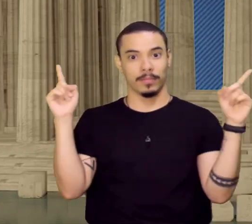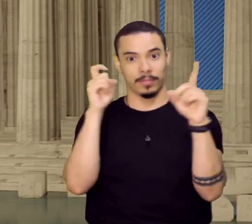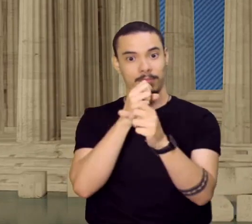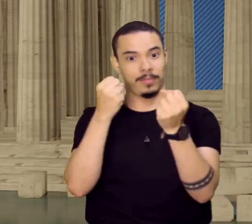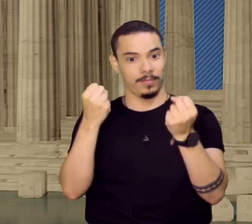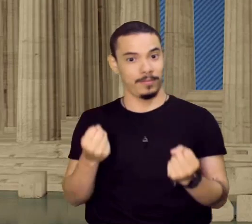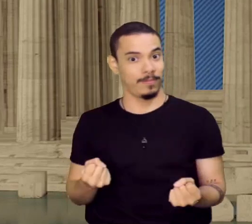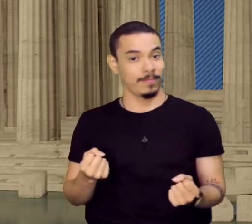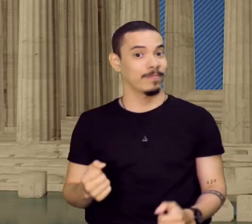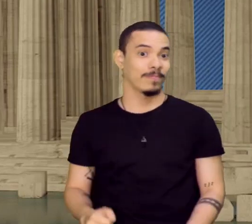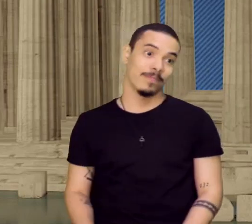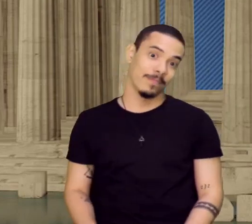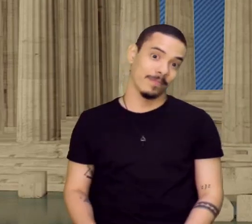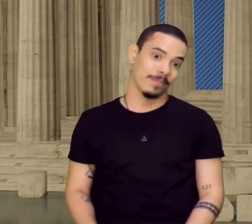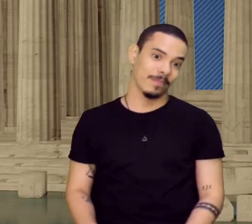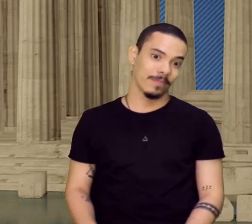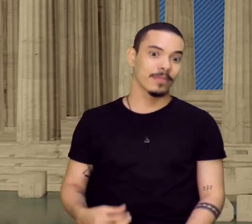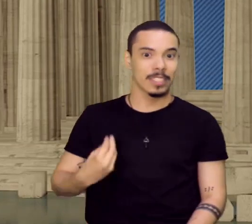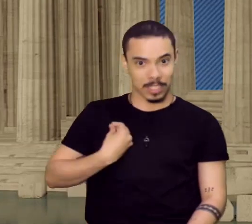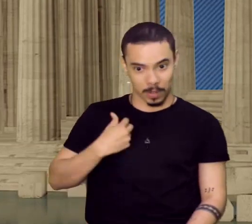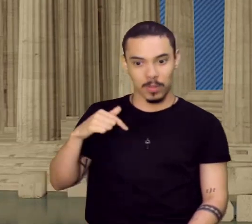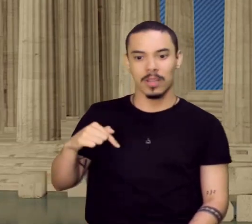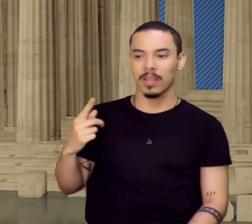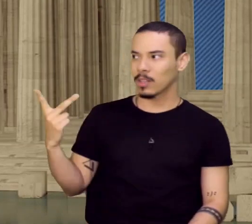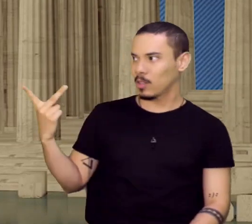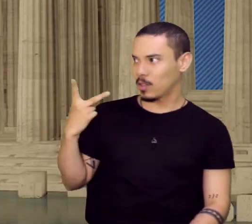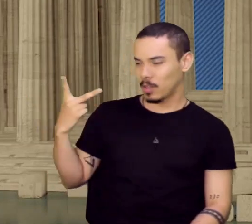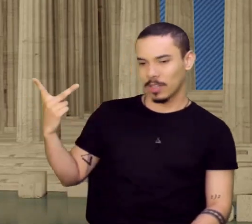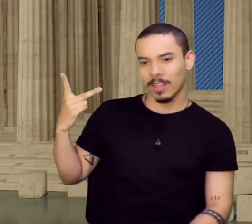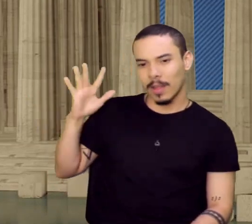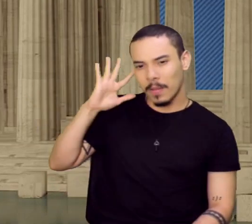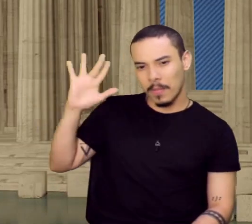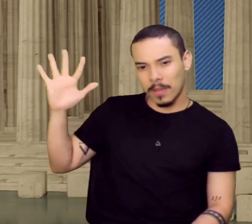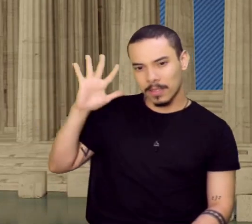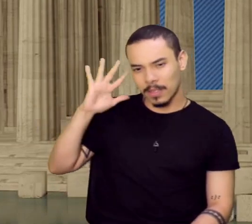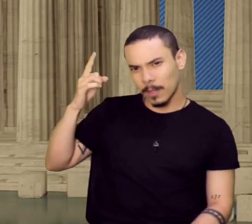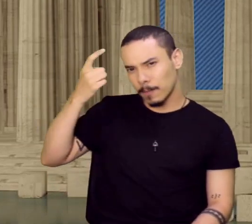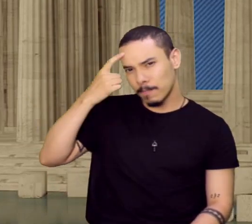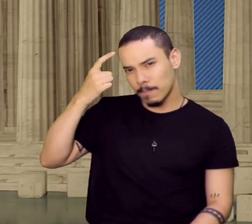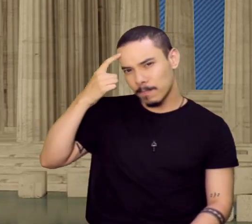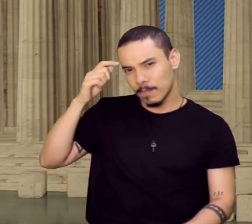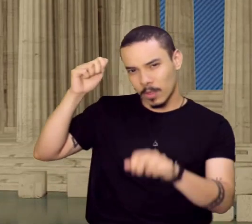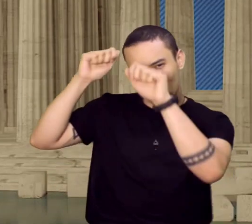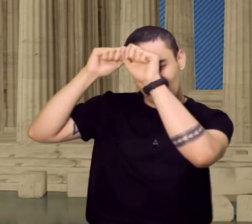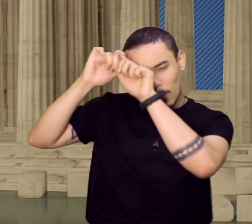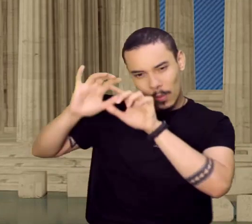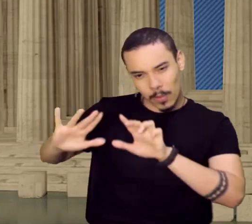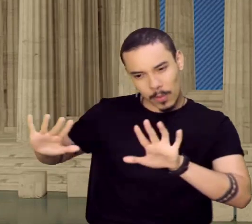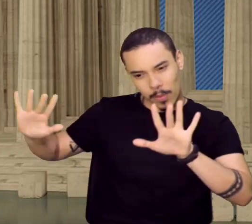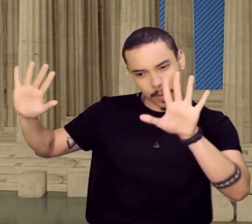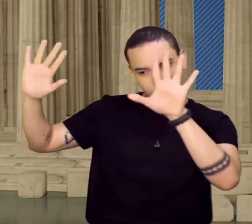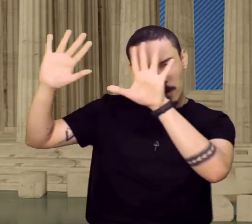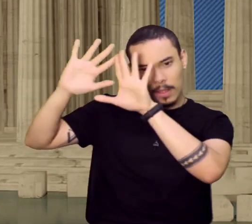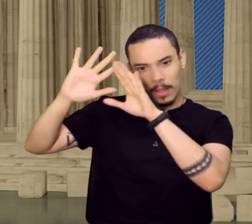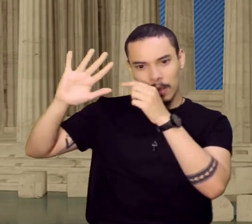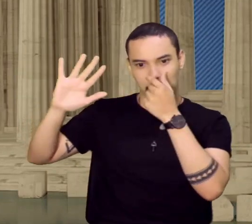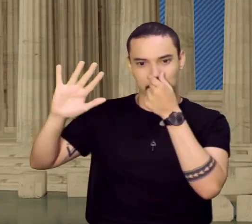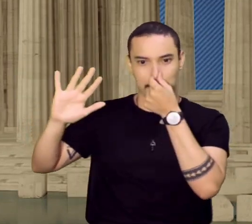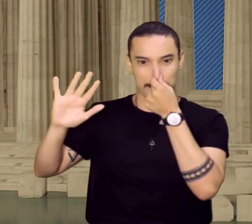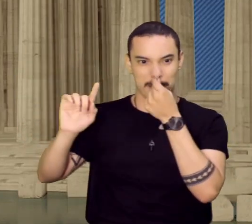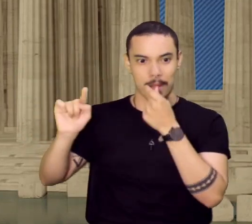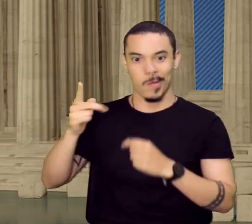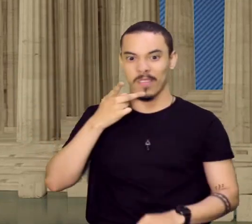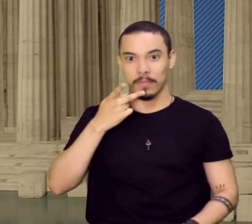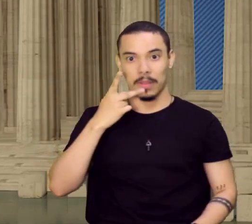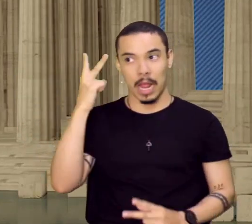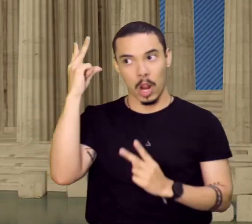E aí, estamos aqui, nós somos imaginando pelos nossos sentidos, a imaginação, tá? E a hora que ele falou lá que é